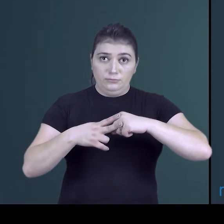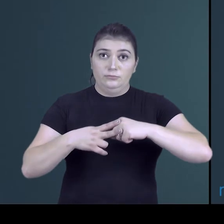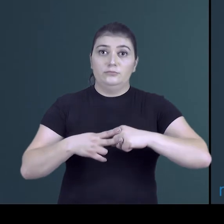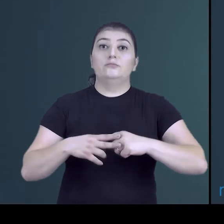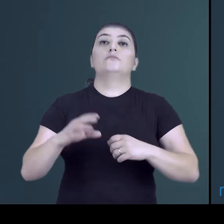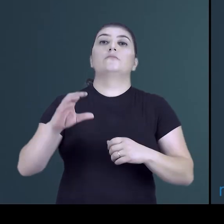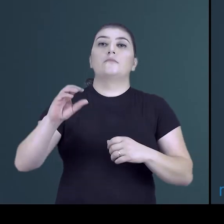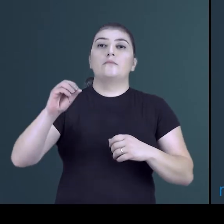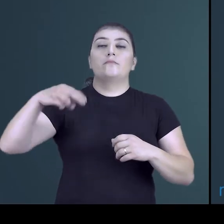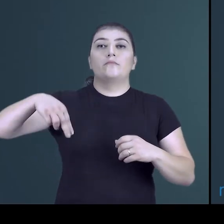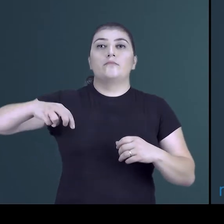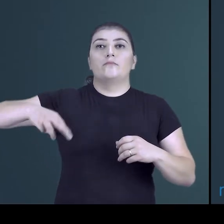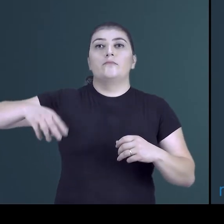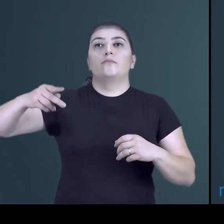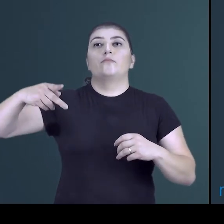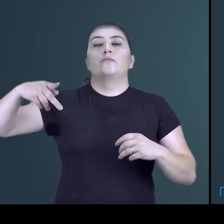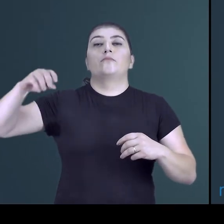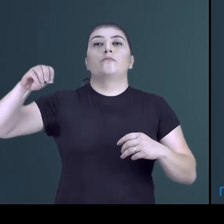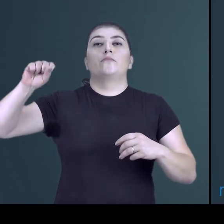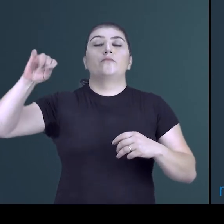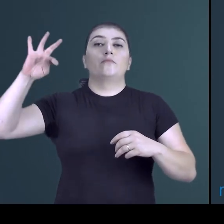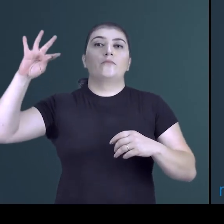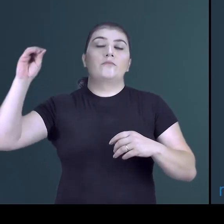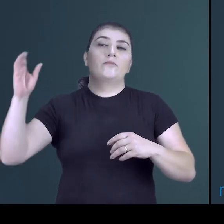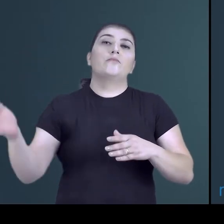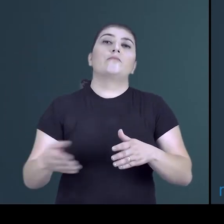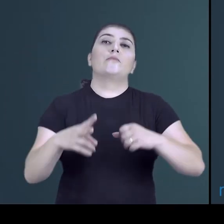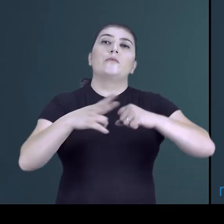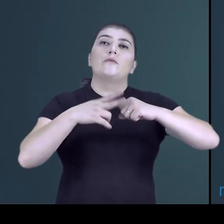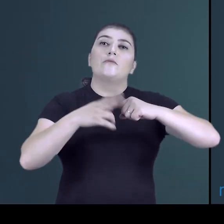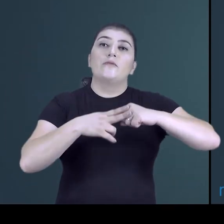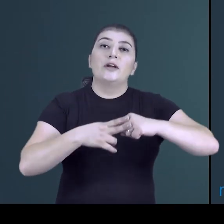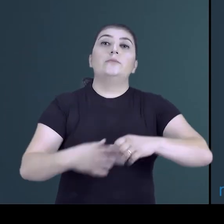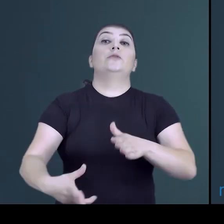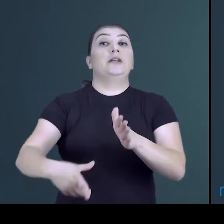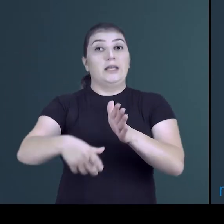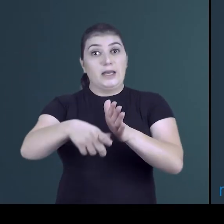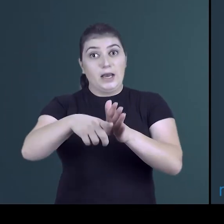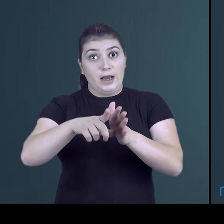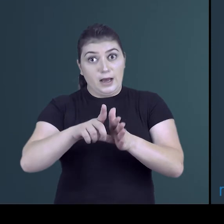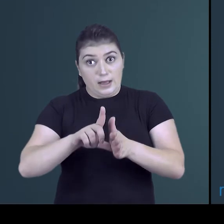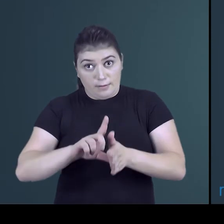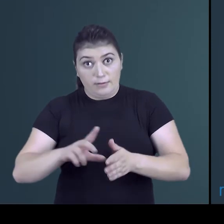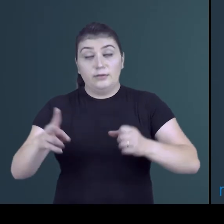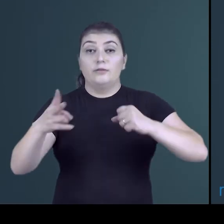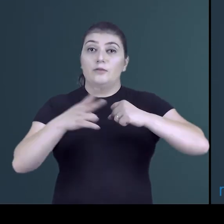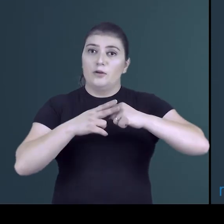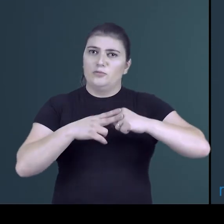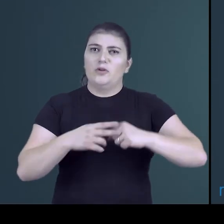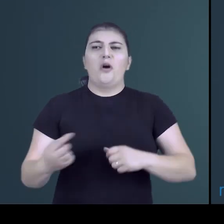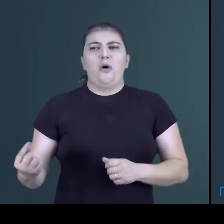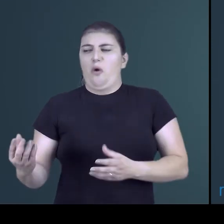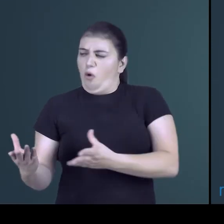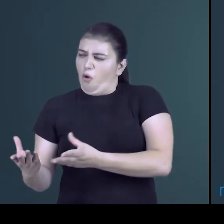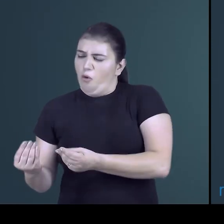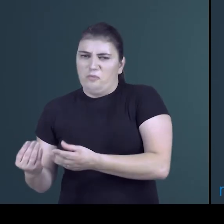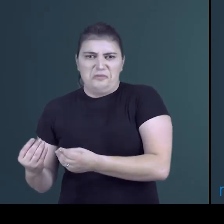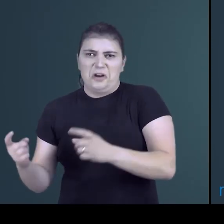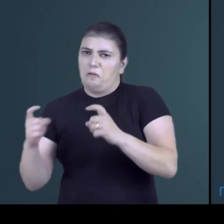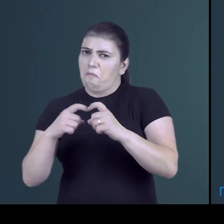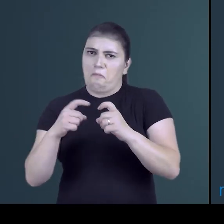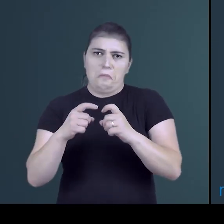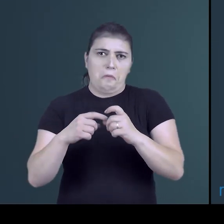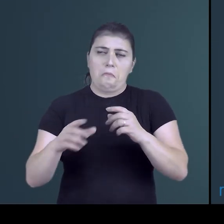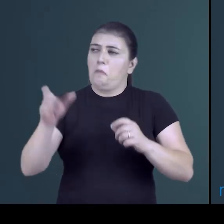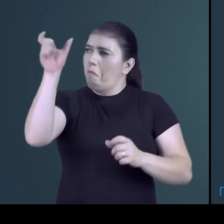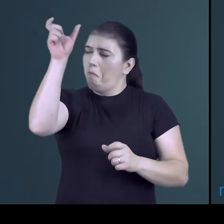sujeito composto antes do verbo, sujeito anteposto à estrutura verbal, verbo no plural ou concordando com a pessoa